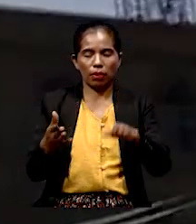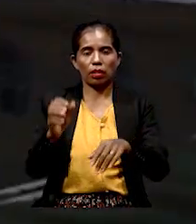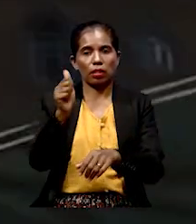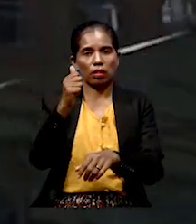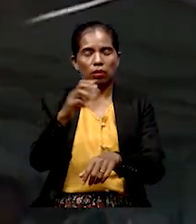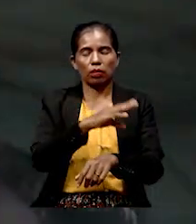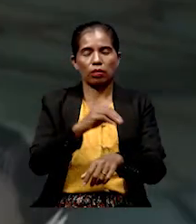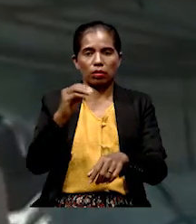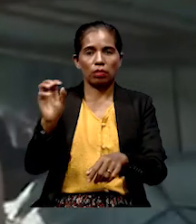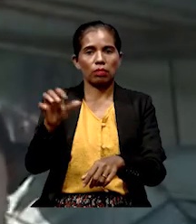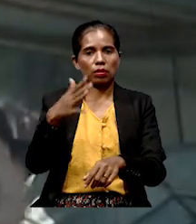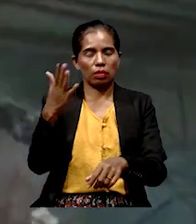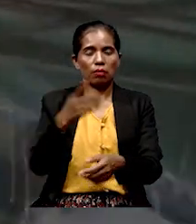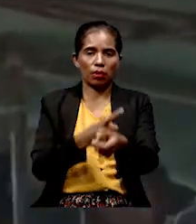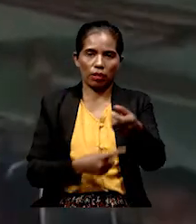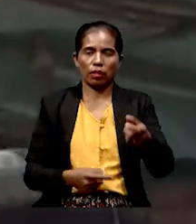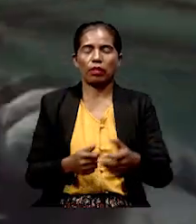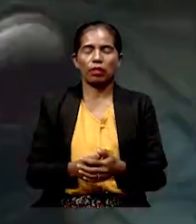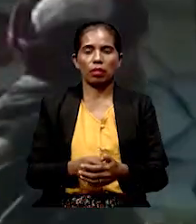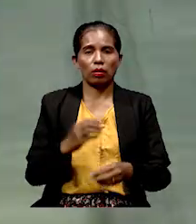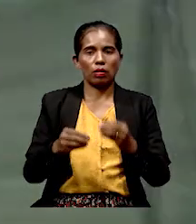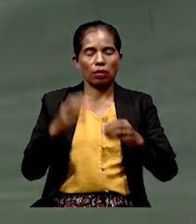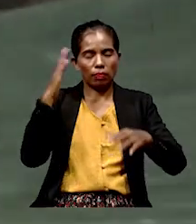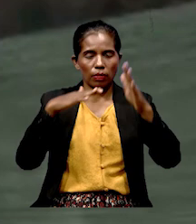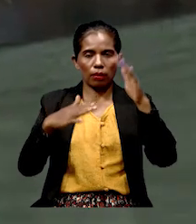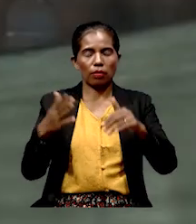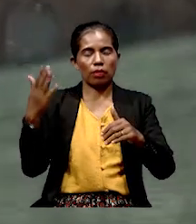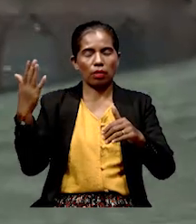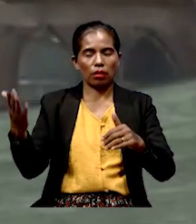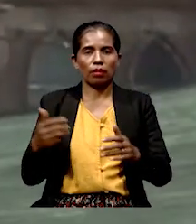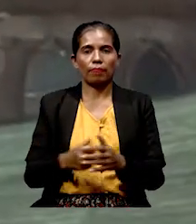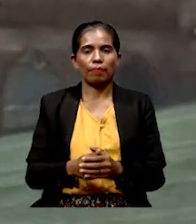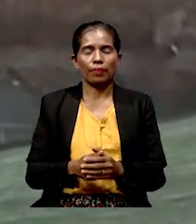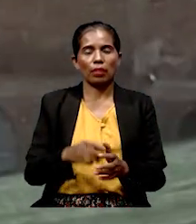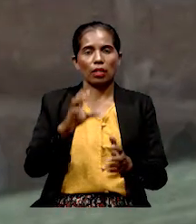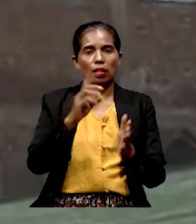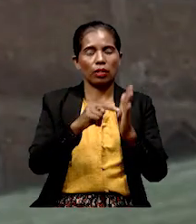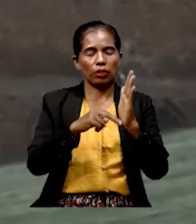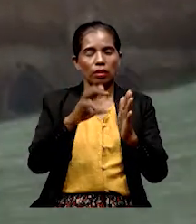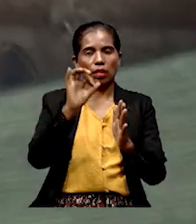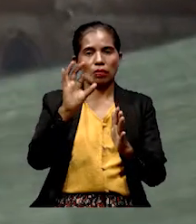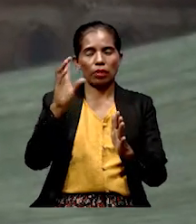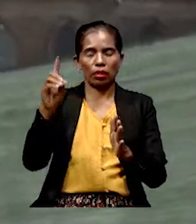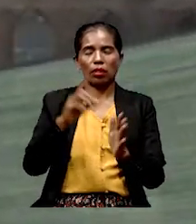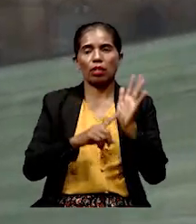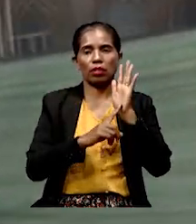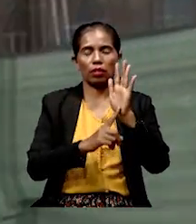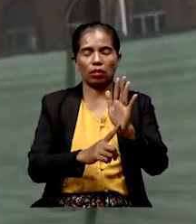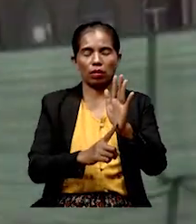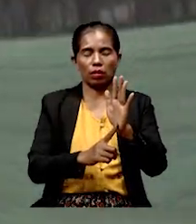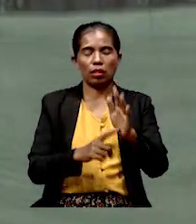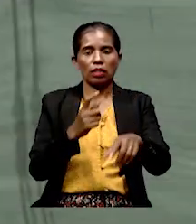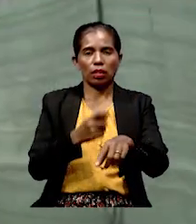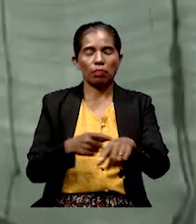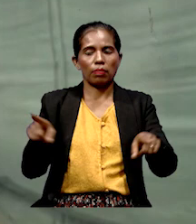Lima, Makhetankanek. Relacionado ao acontecimento refere a agência notícia F declara, explosão rua nebe acontece e a tempo